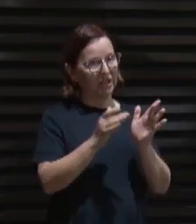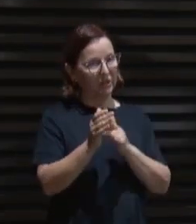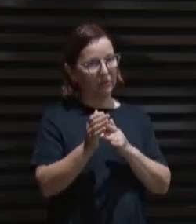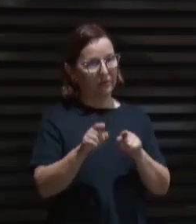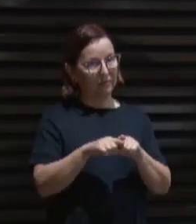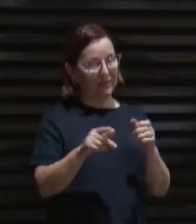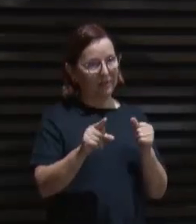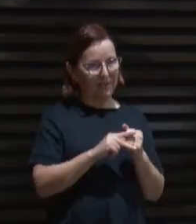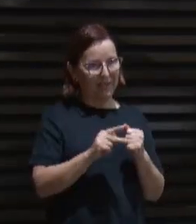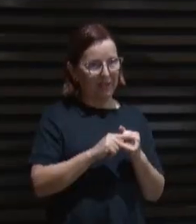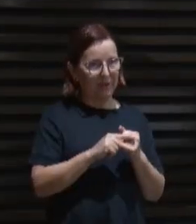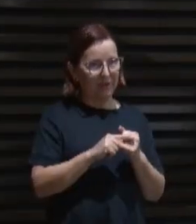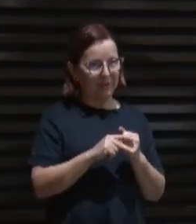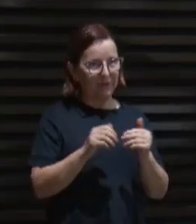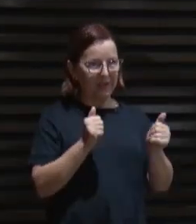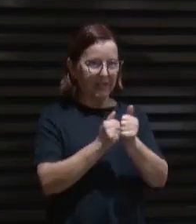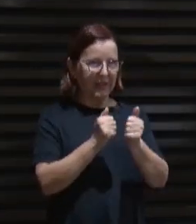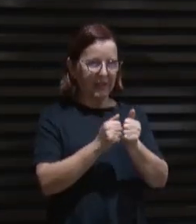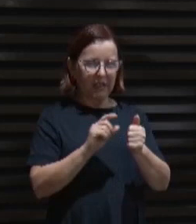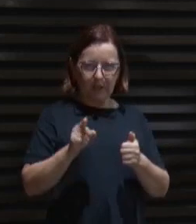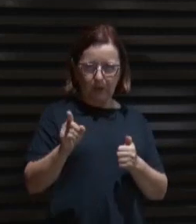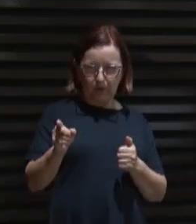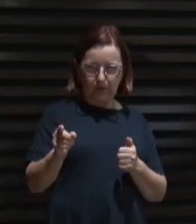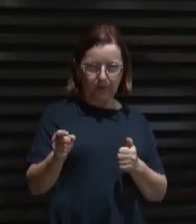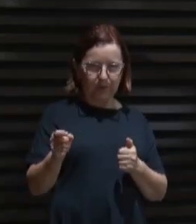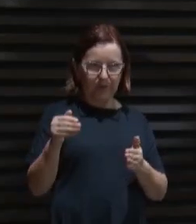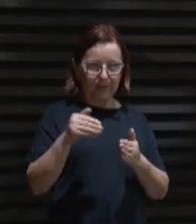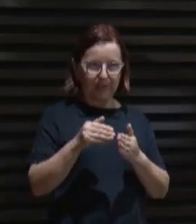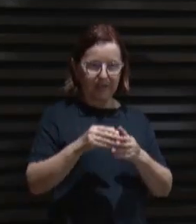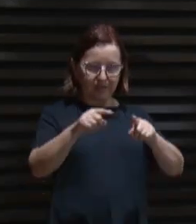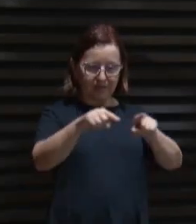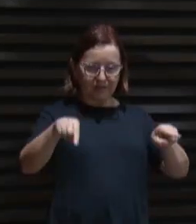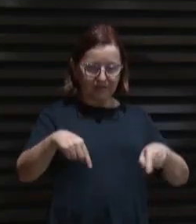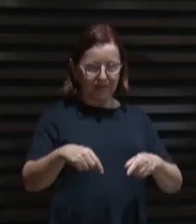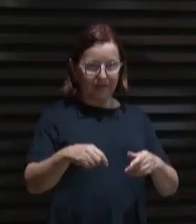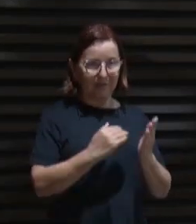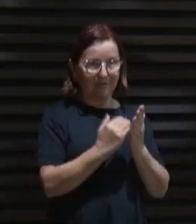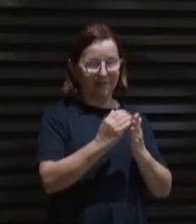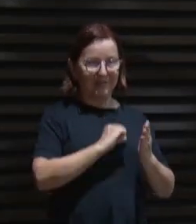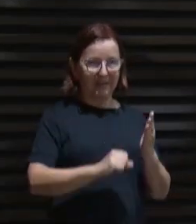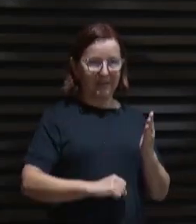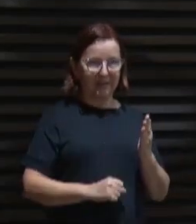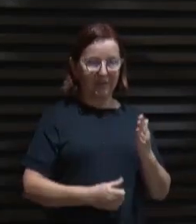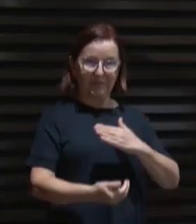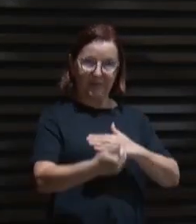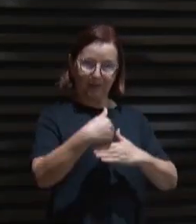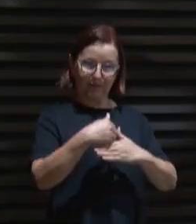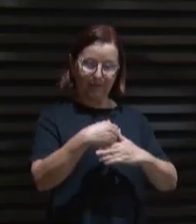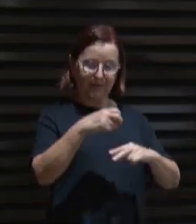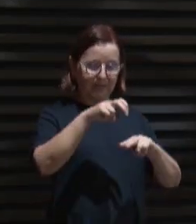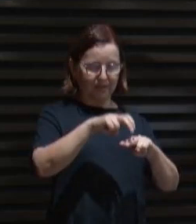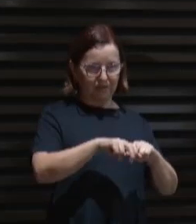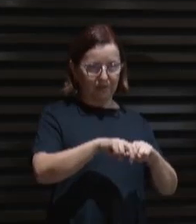Mas Pedro o seguia de longe até o pátio do sumo sacerdote e, tendo entrado,